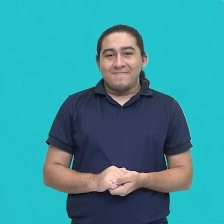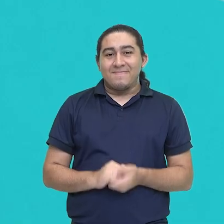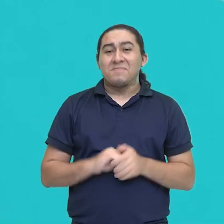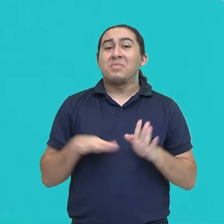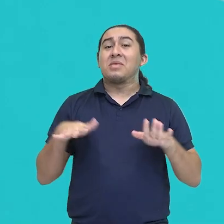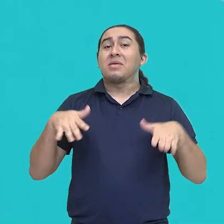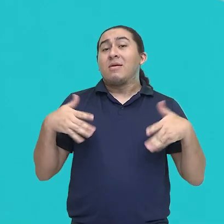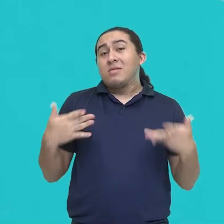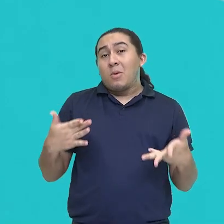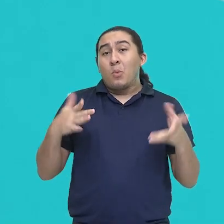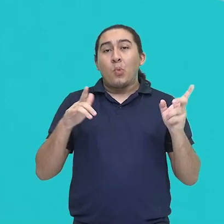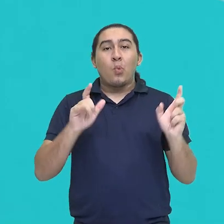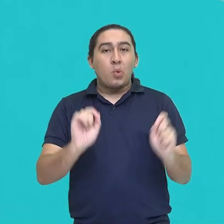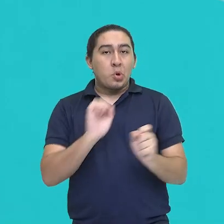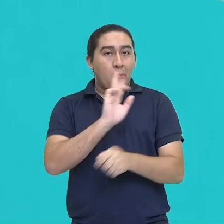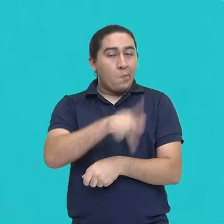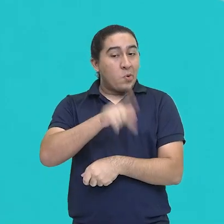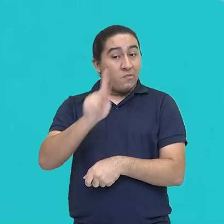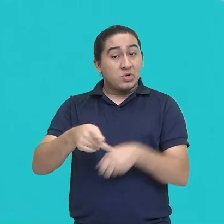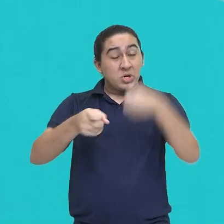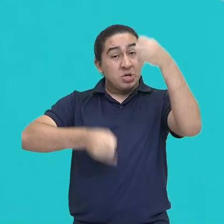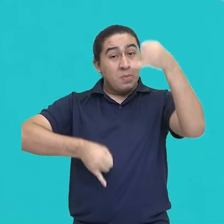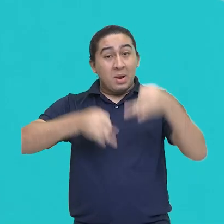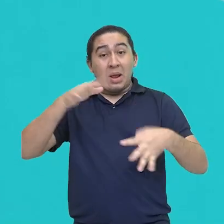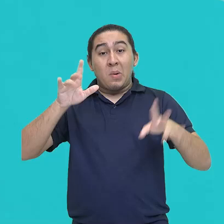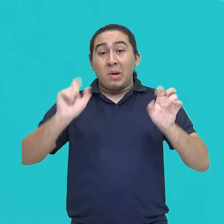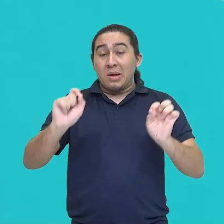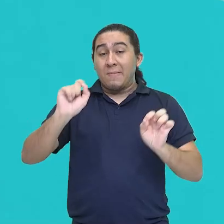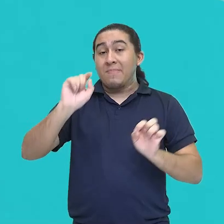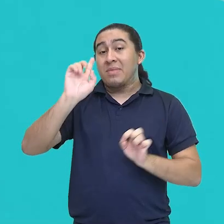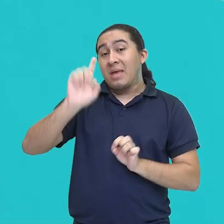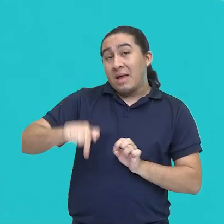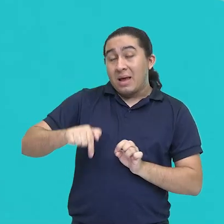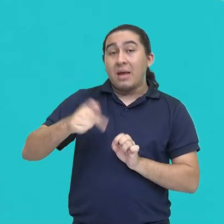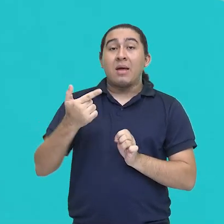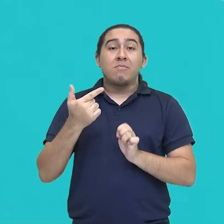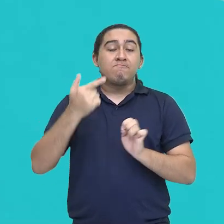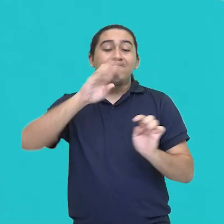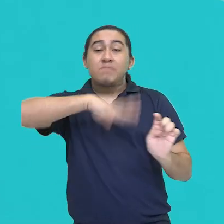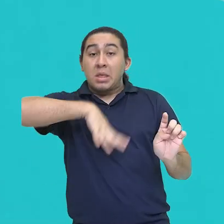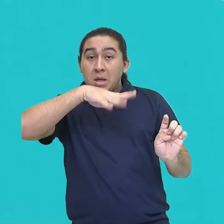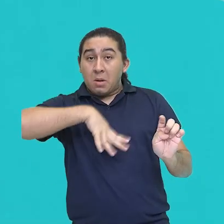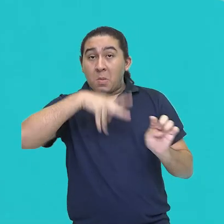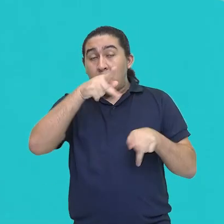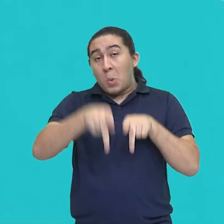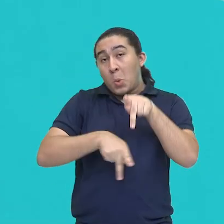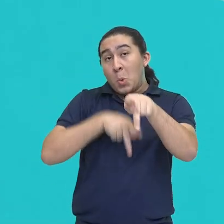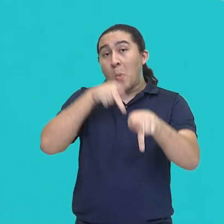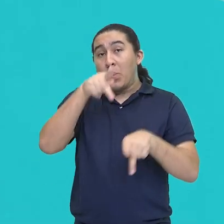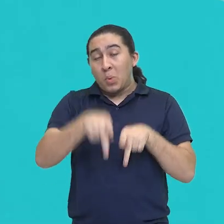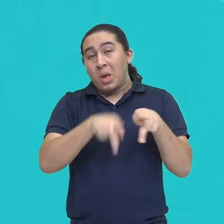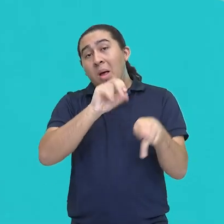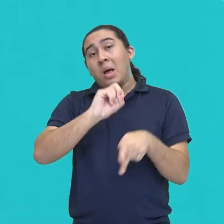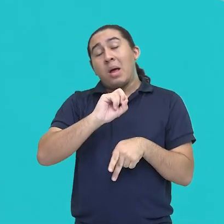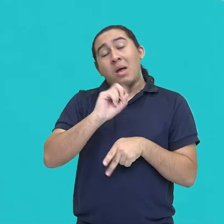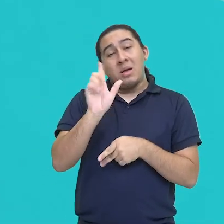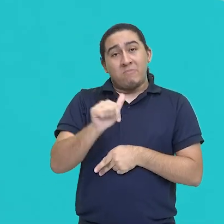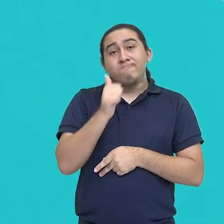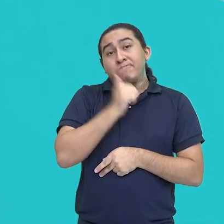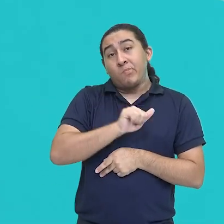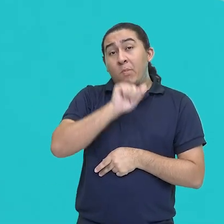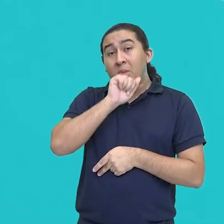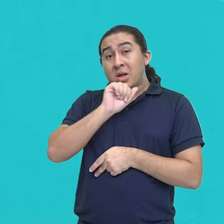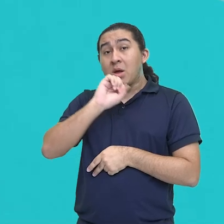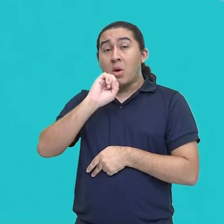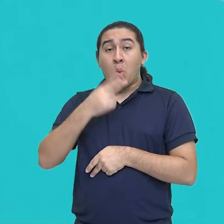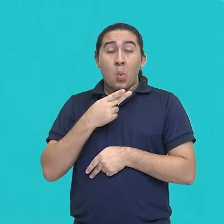O que os nossos colegas professores apresentaram foram crenças populares que, como vocês observaram, ou a mãe ou a avó